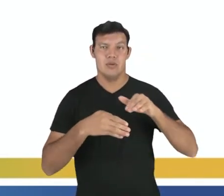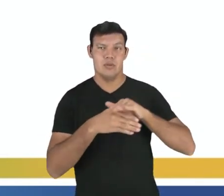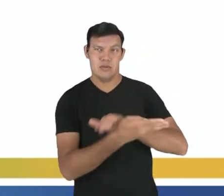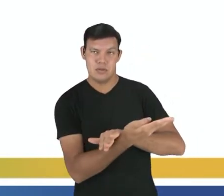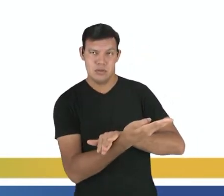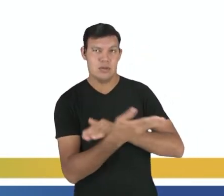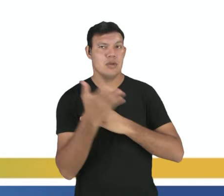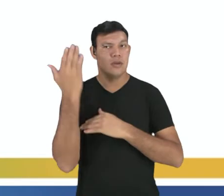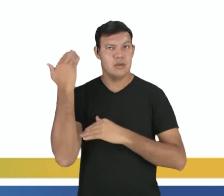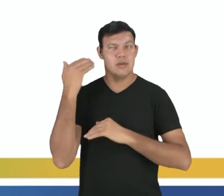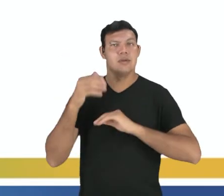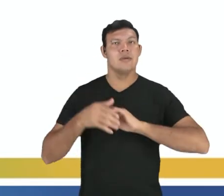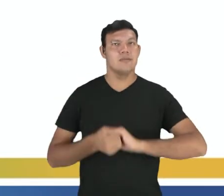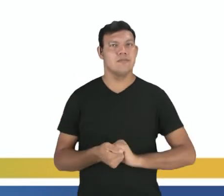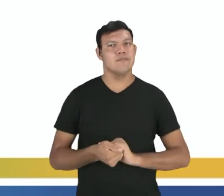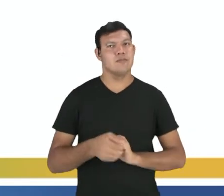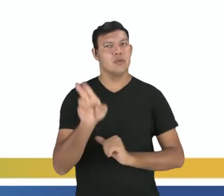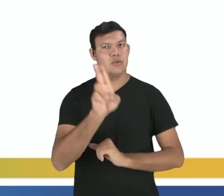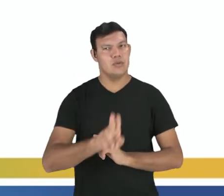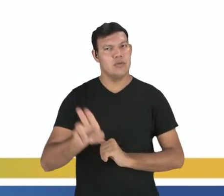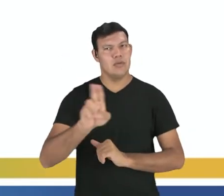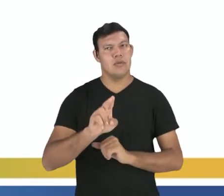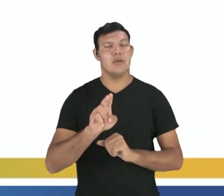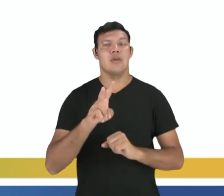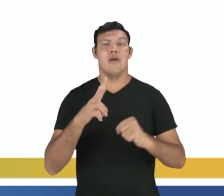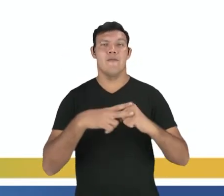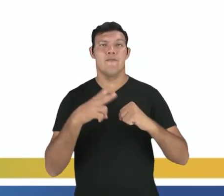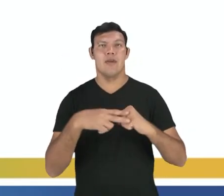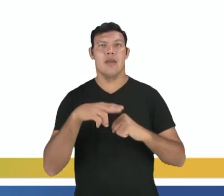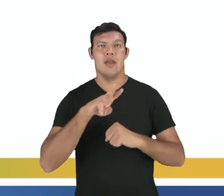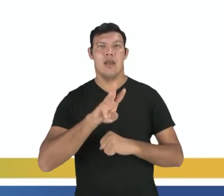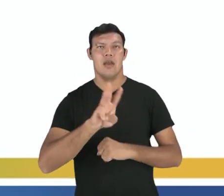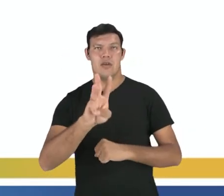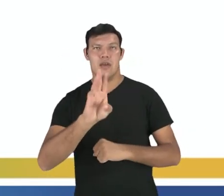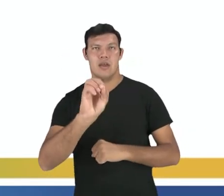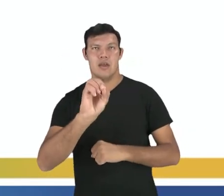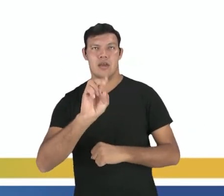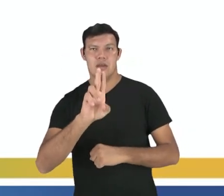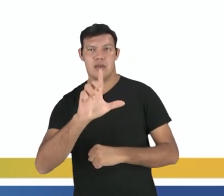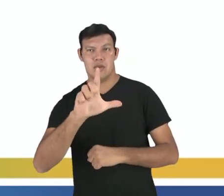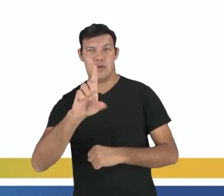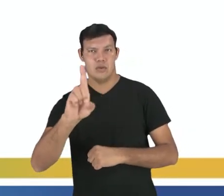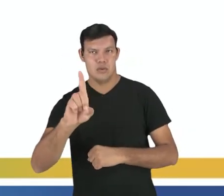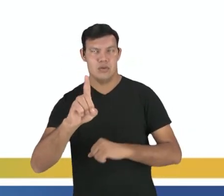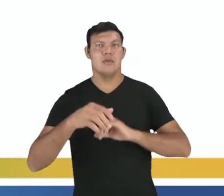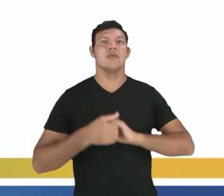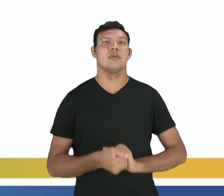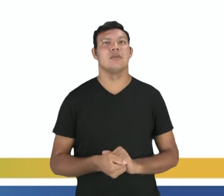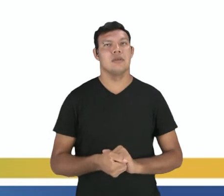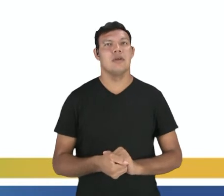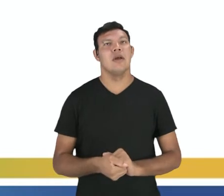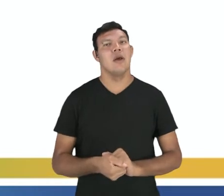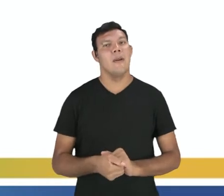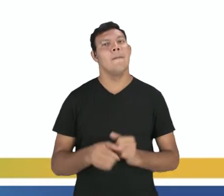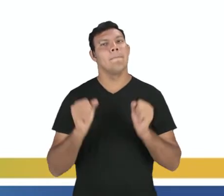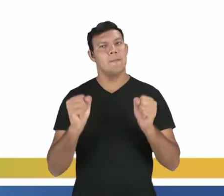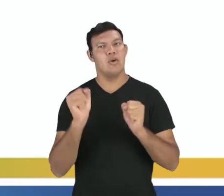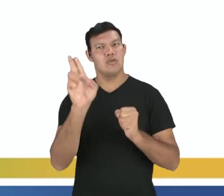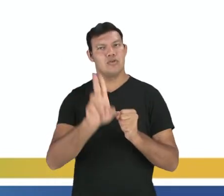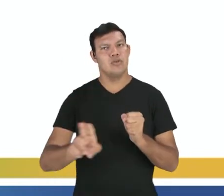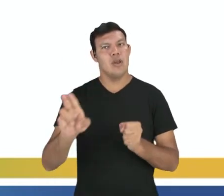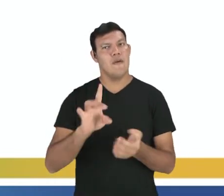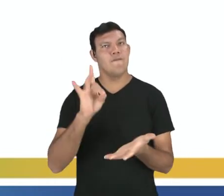would. Também posso usar o would na forma negativa, afirmativa e interrogativa.